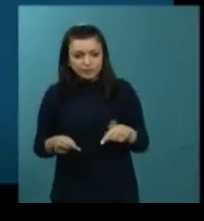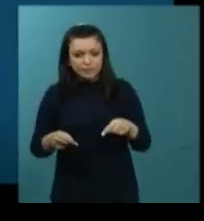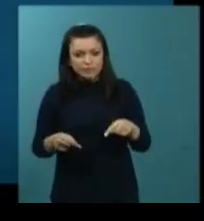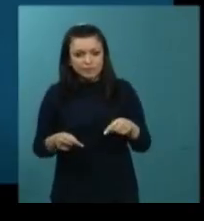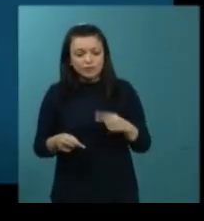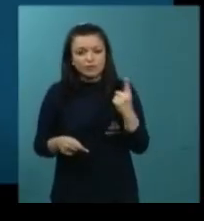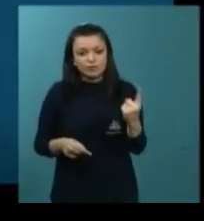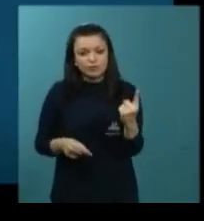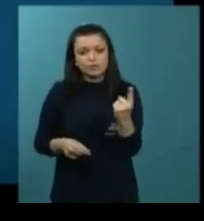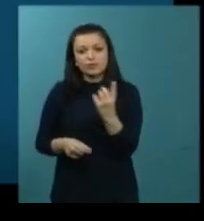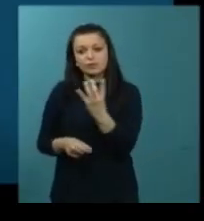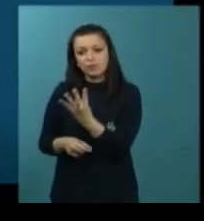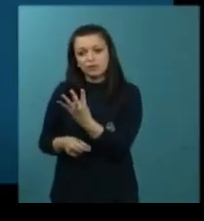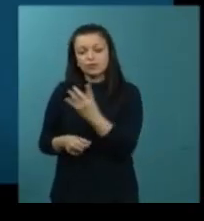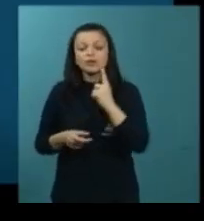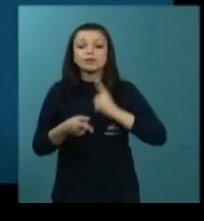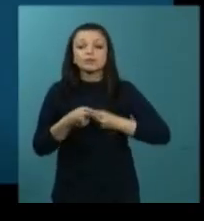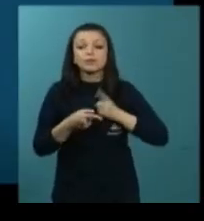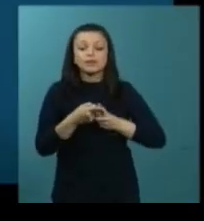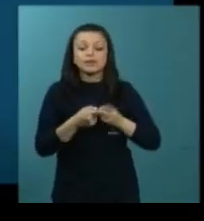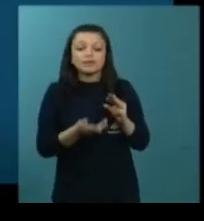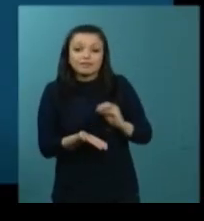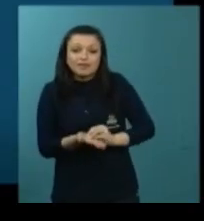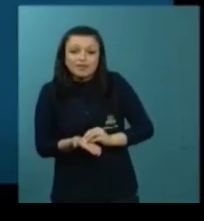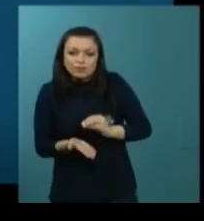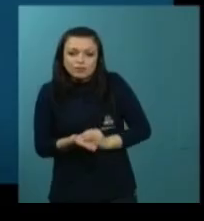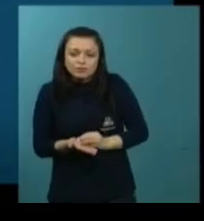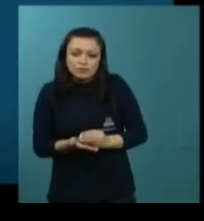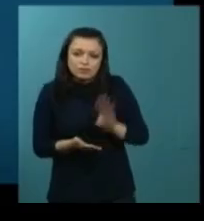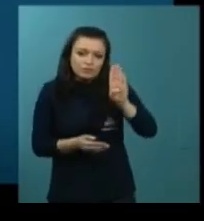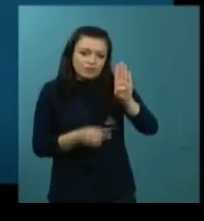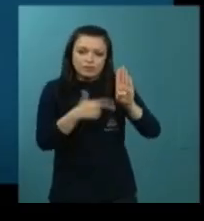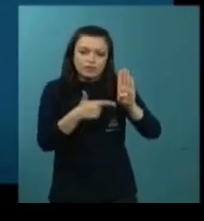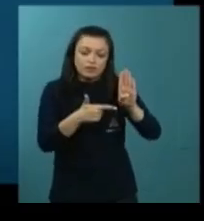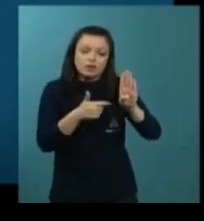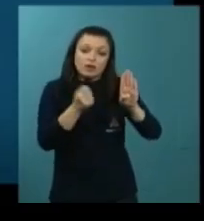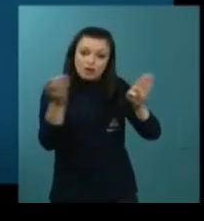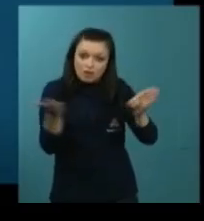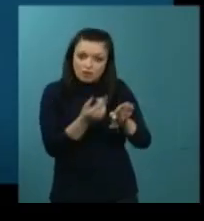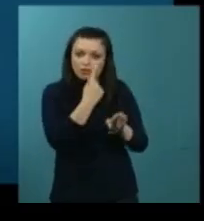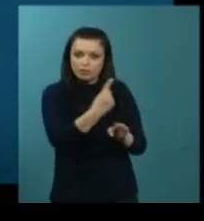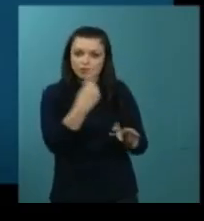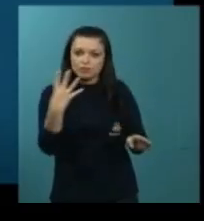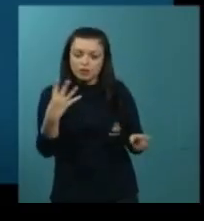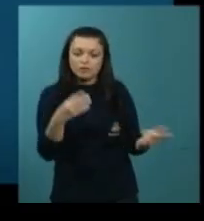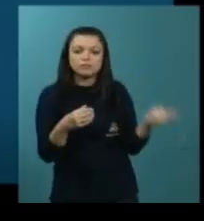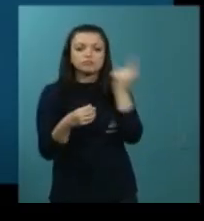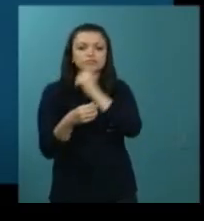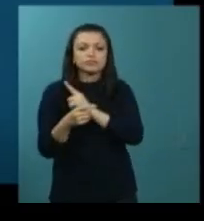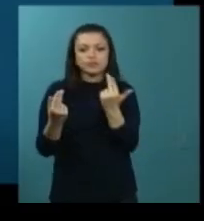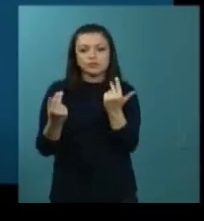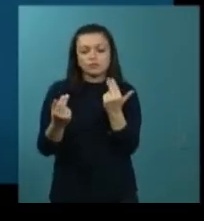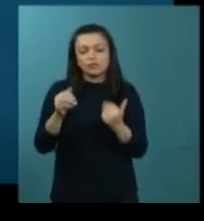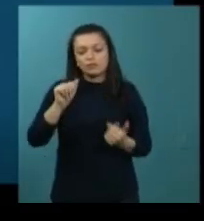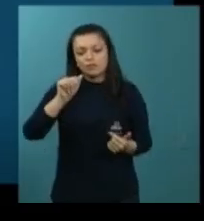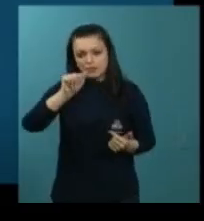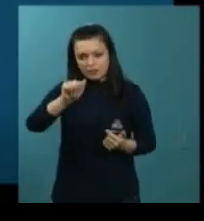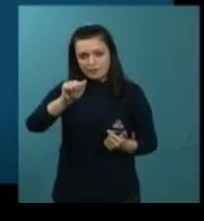elementos 1 e 4, que é o que faltava no B, para ele ser igual